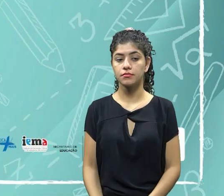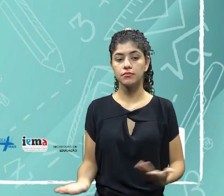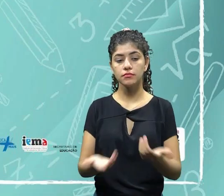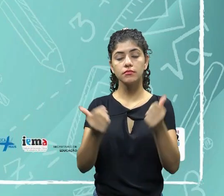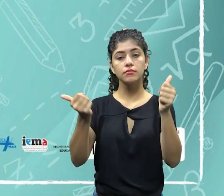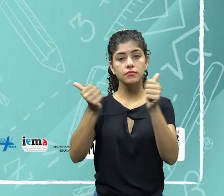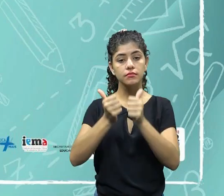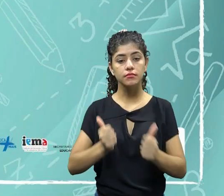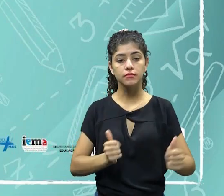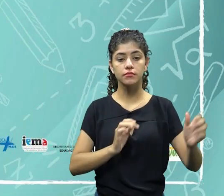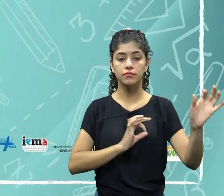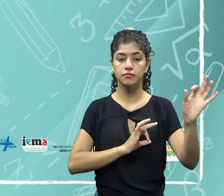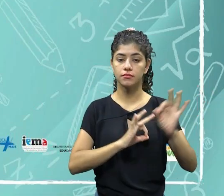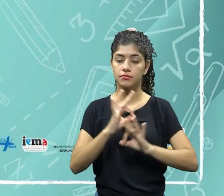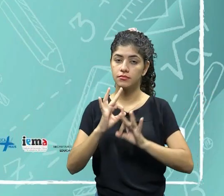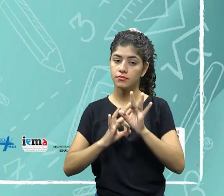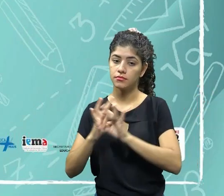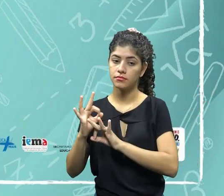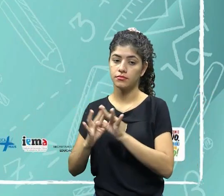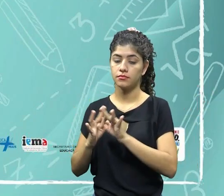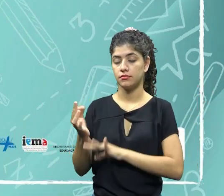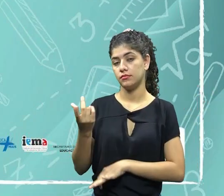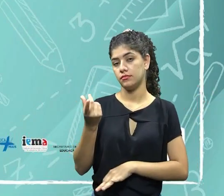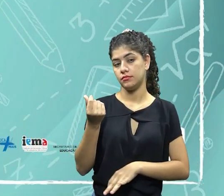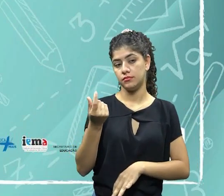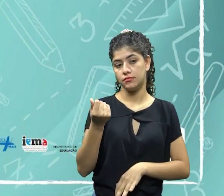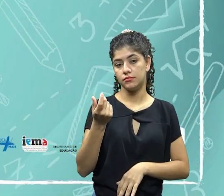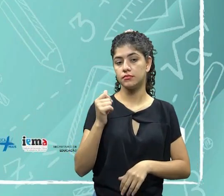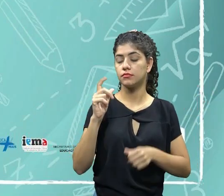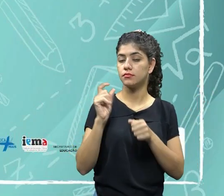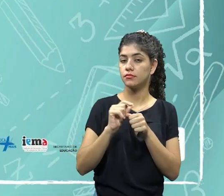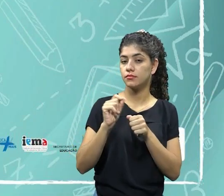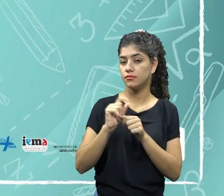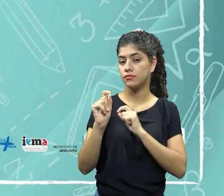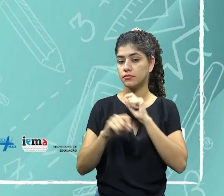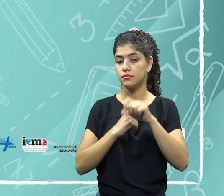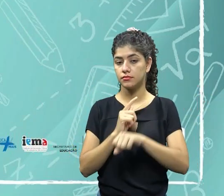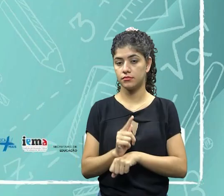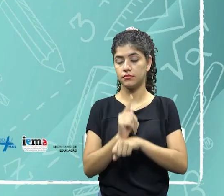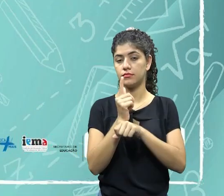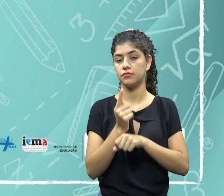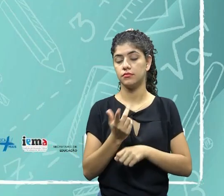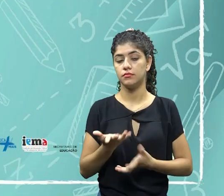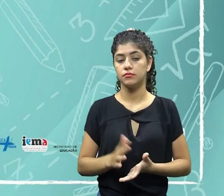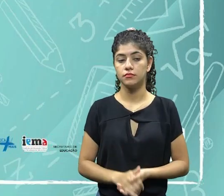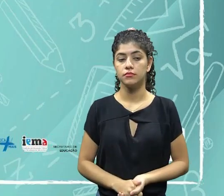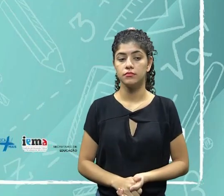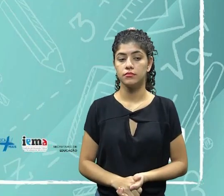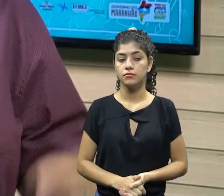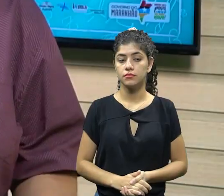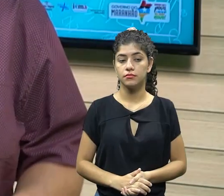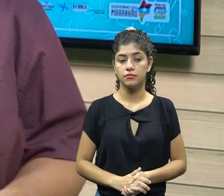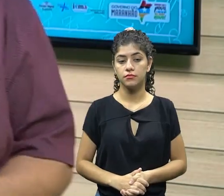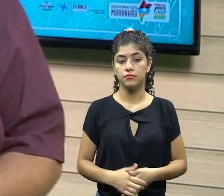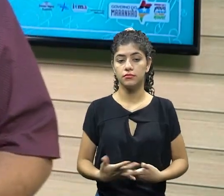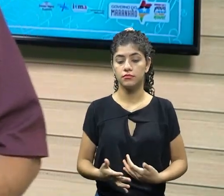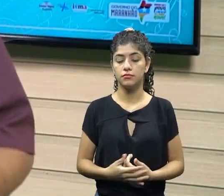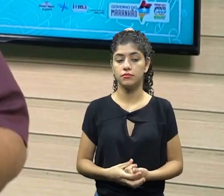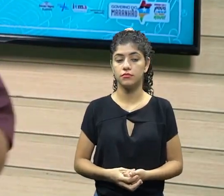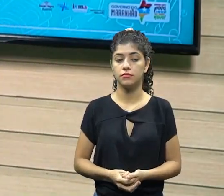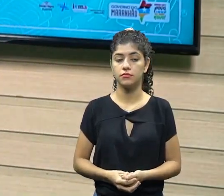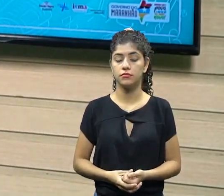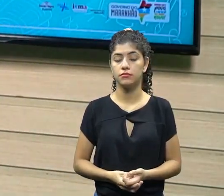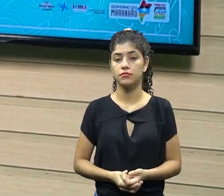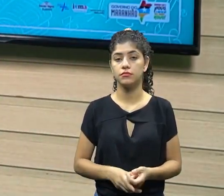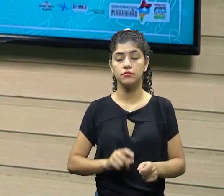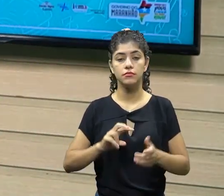atividades financeiras do gestor? Primeiro, analisar e planejar financeiramente, ou seja, ele tem a capacidade,